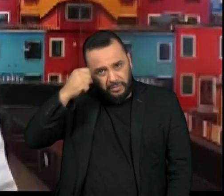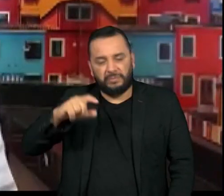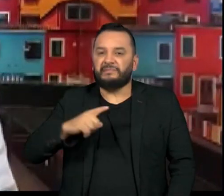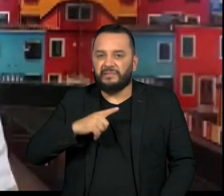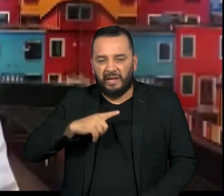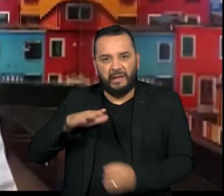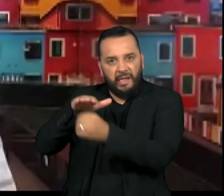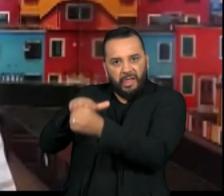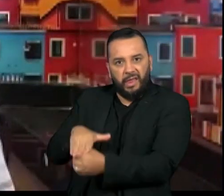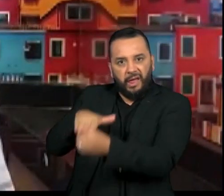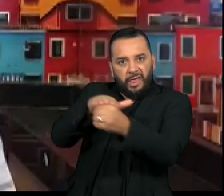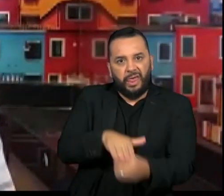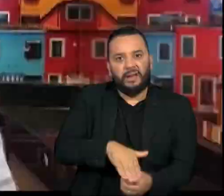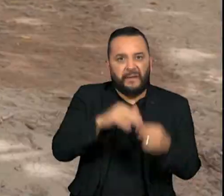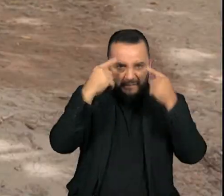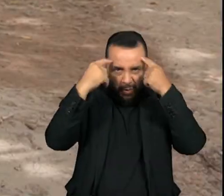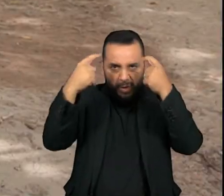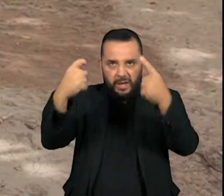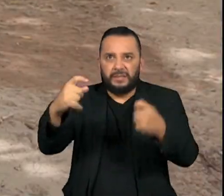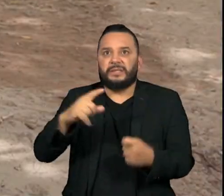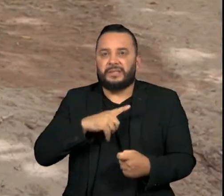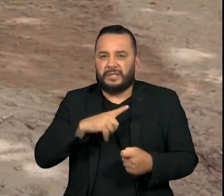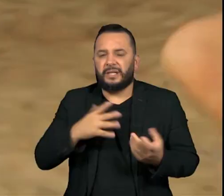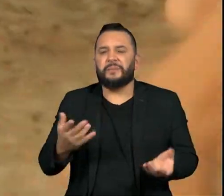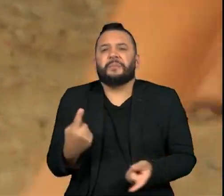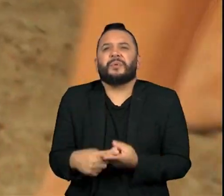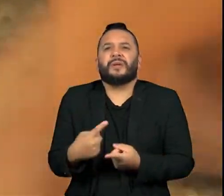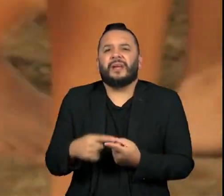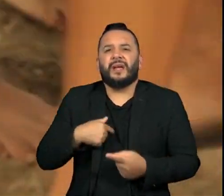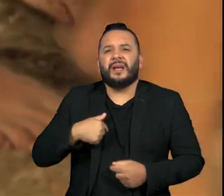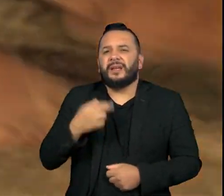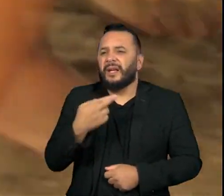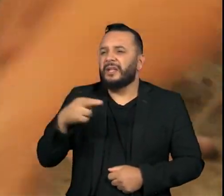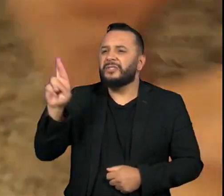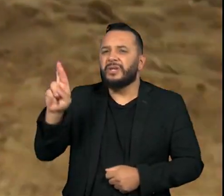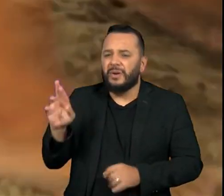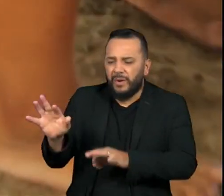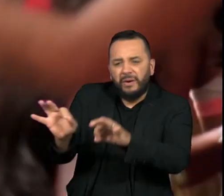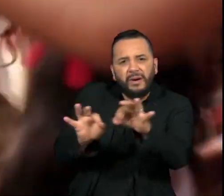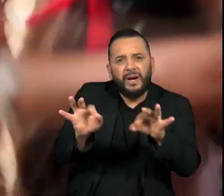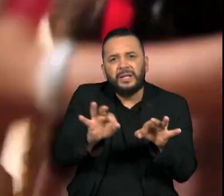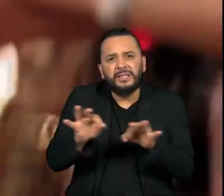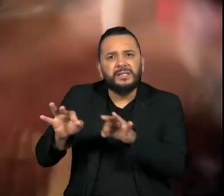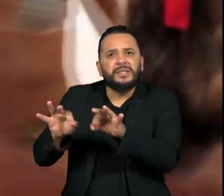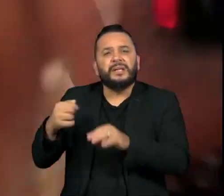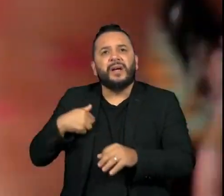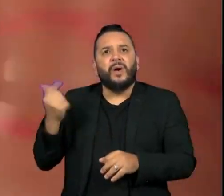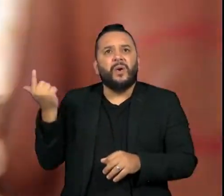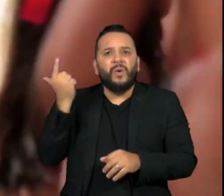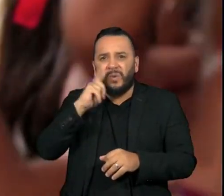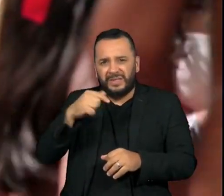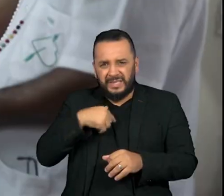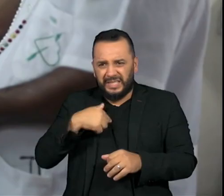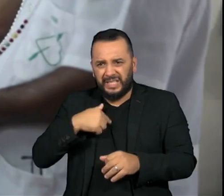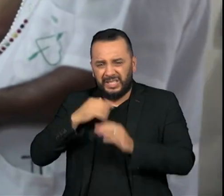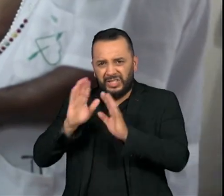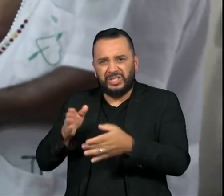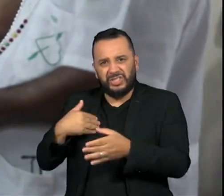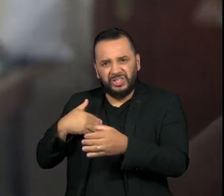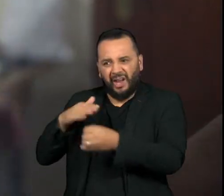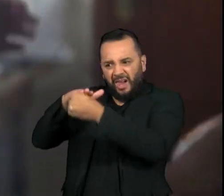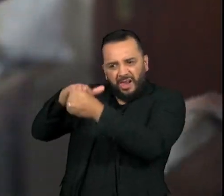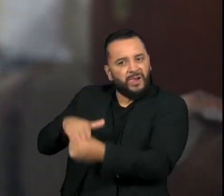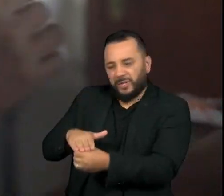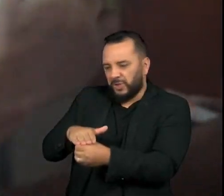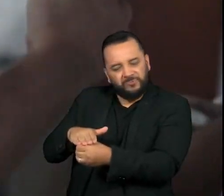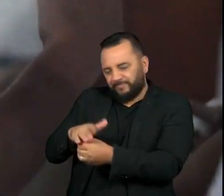ser até o tempo presente. Como essas religiões se organizam para ultrapassar a perseguição? Tem